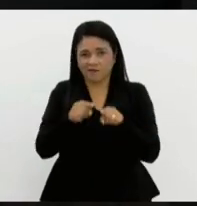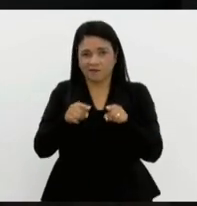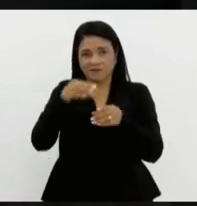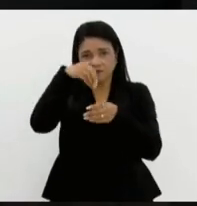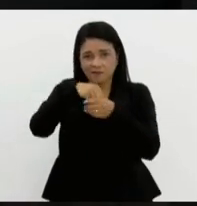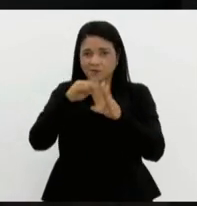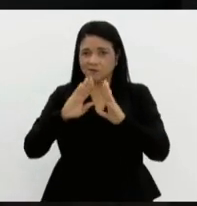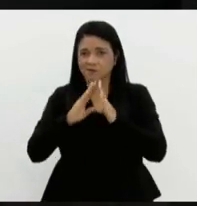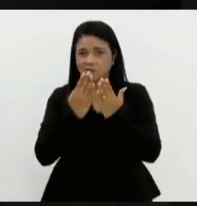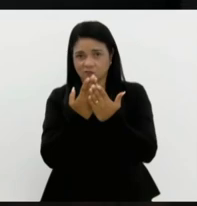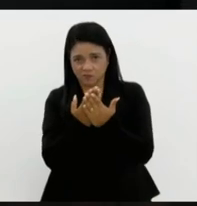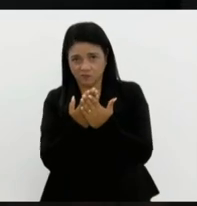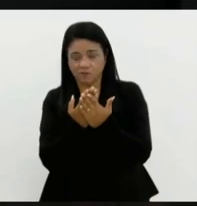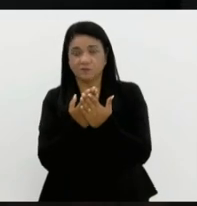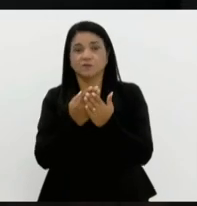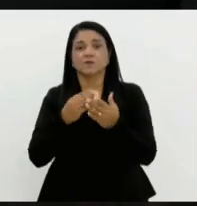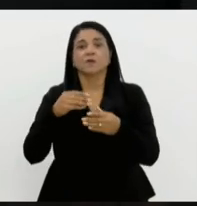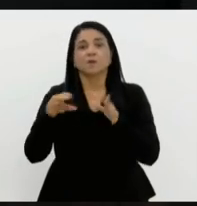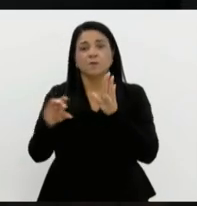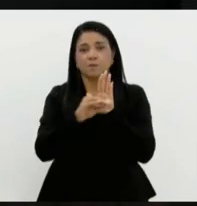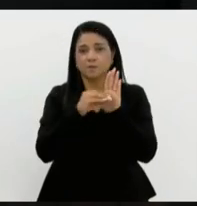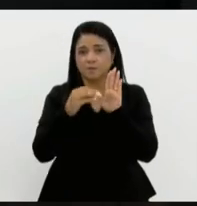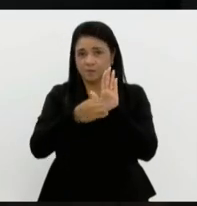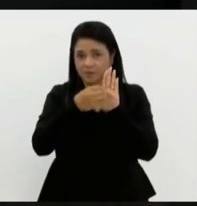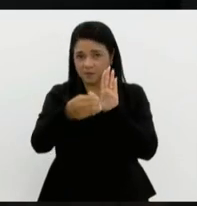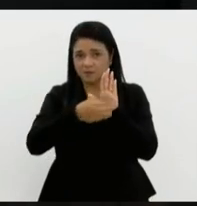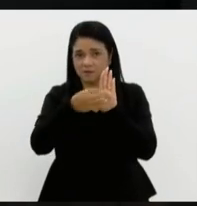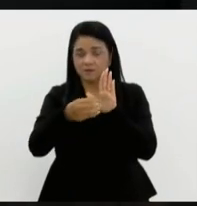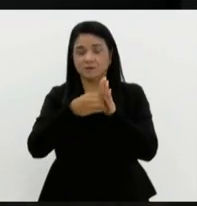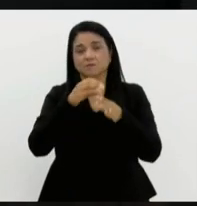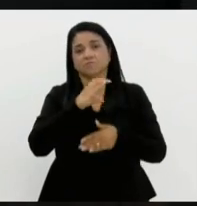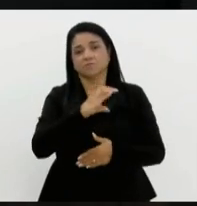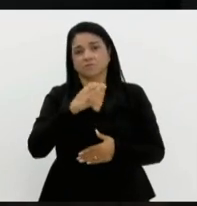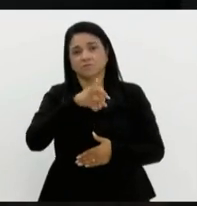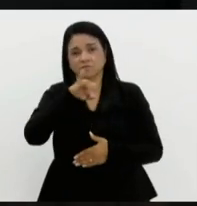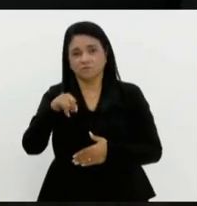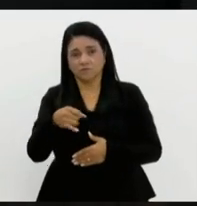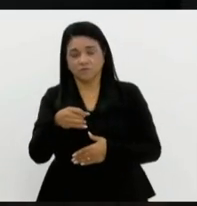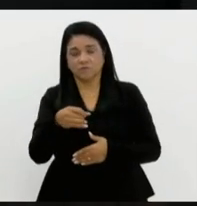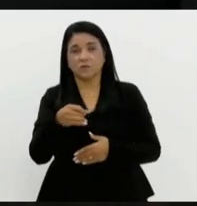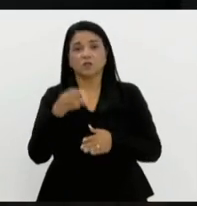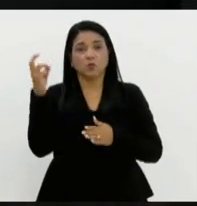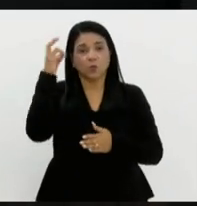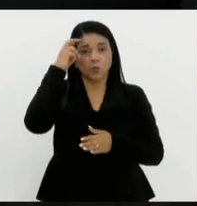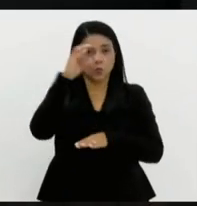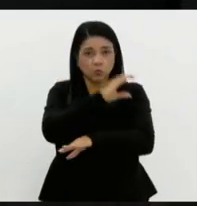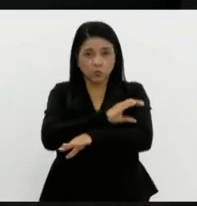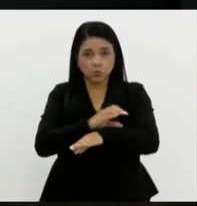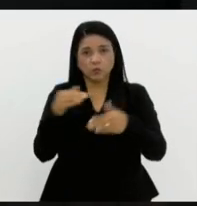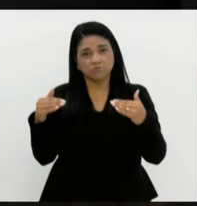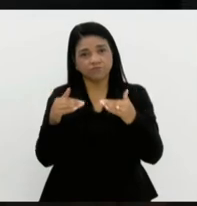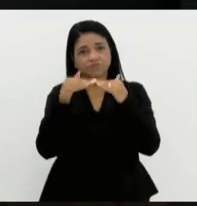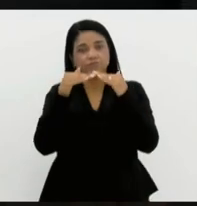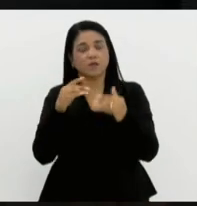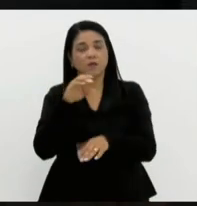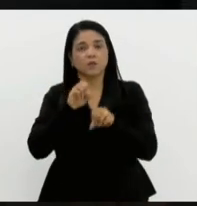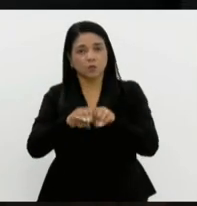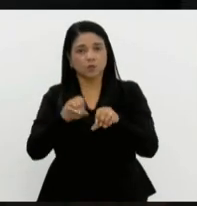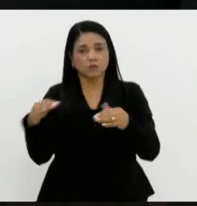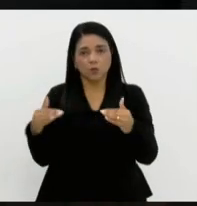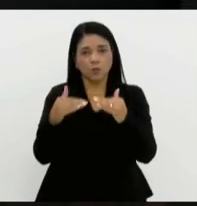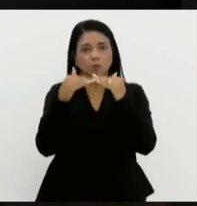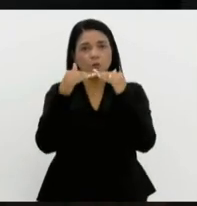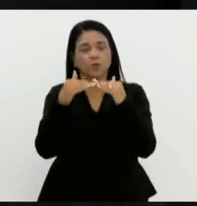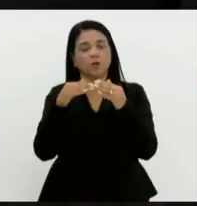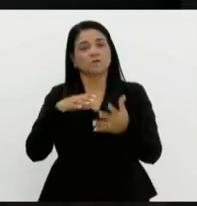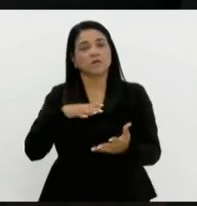providências. Pareceres das comissões Constituição e Justiça pela juridicidade, de Cultura favorável, de Educação favorável, de Assuntos